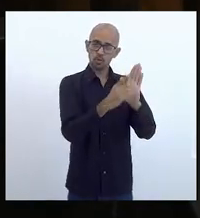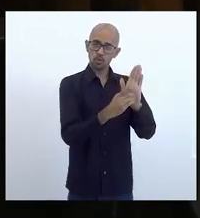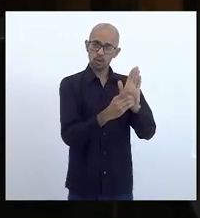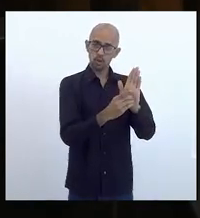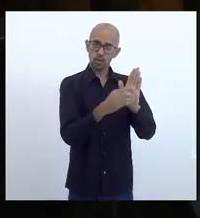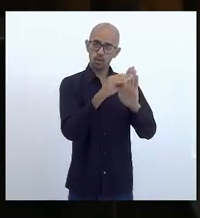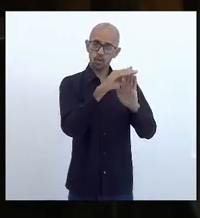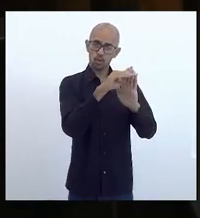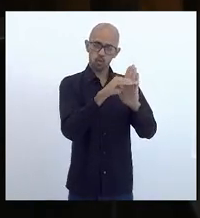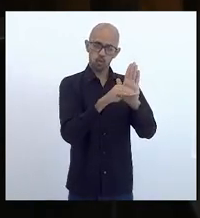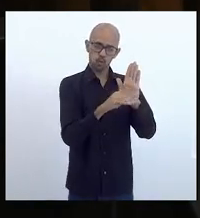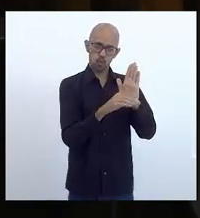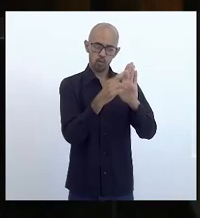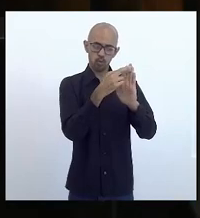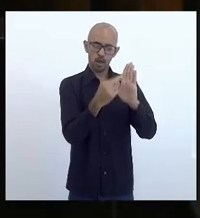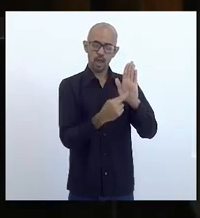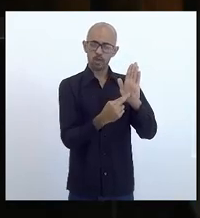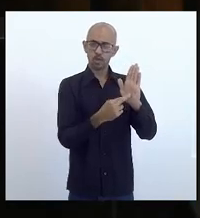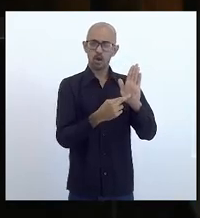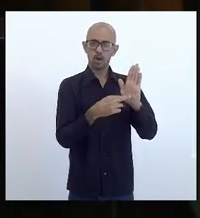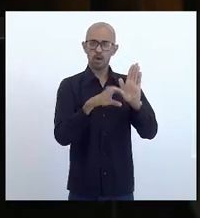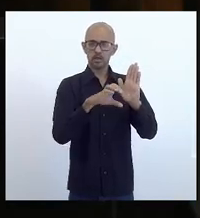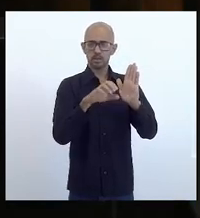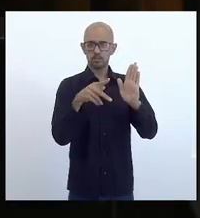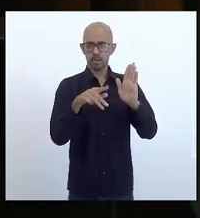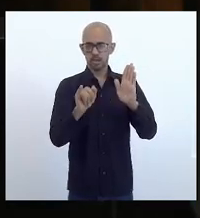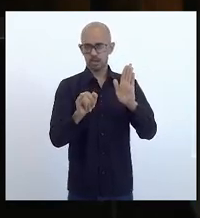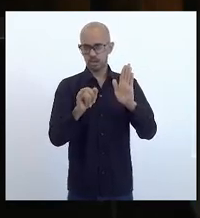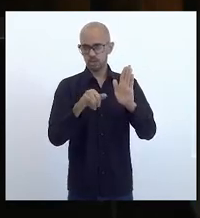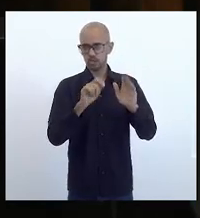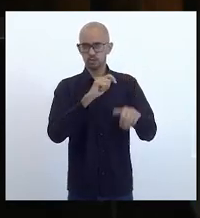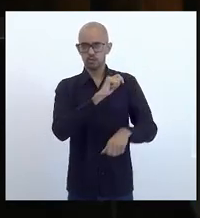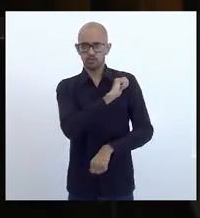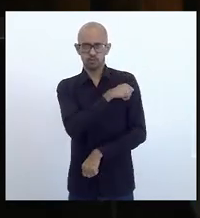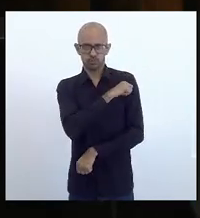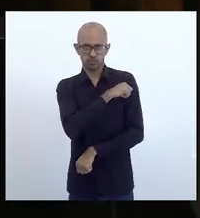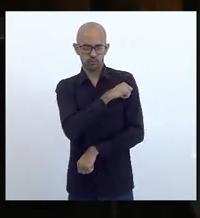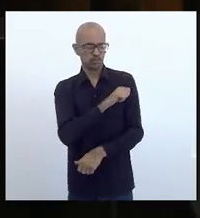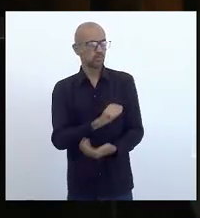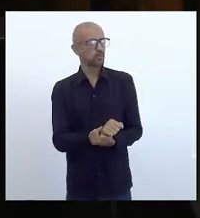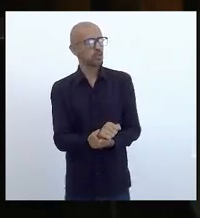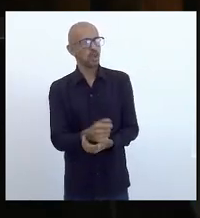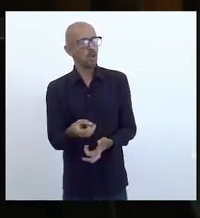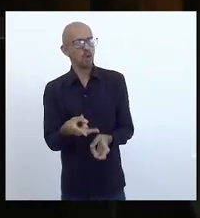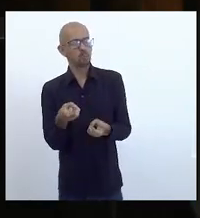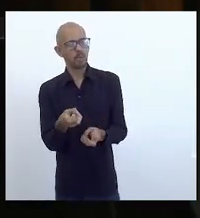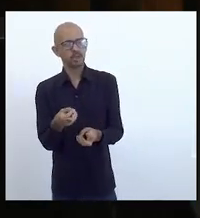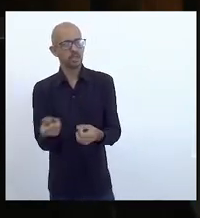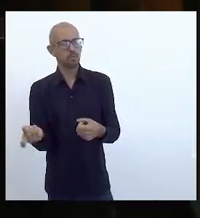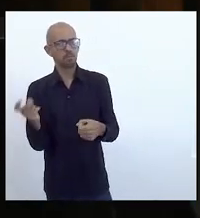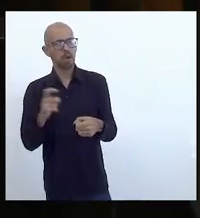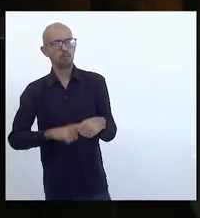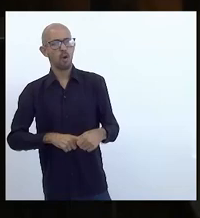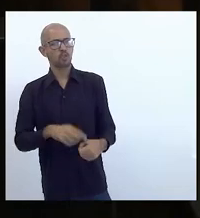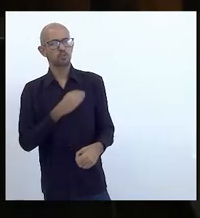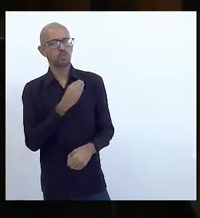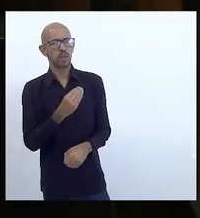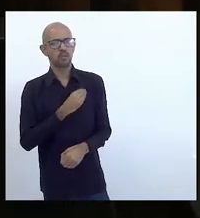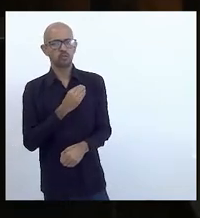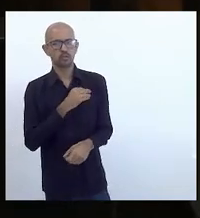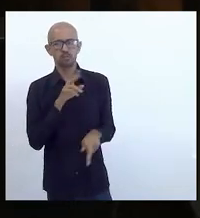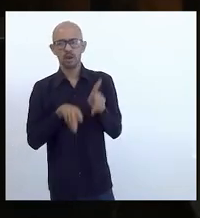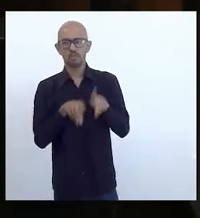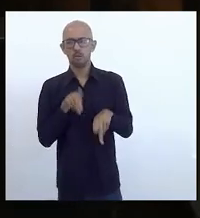não vejo o retorno para a sociedade fluminense em termos de geração de emprego e